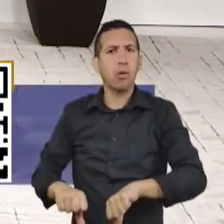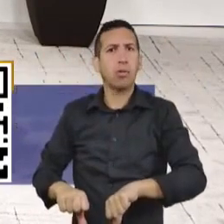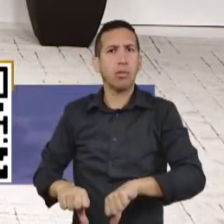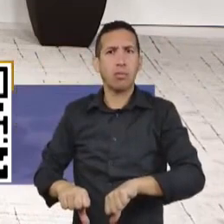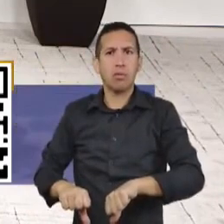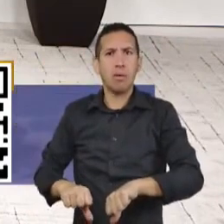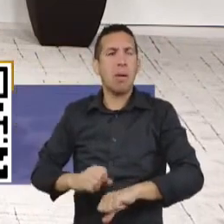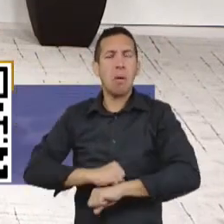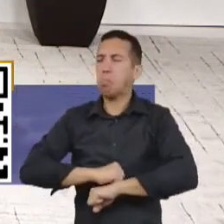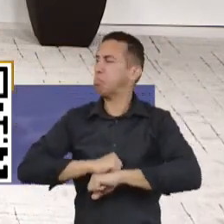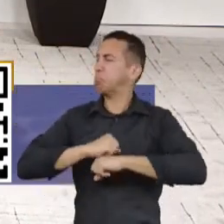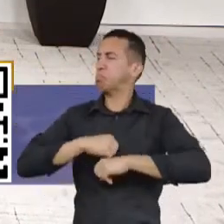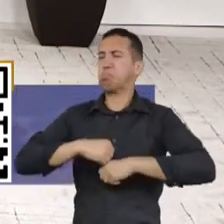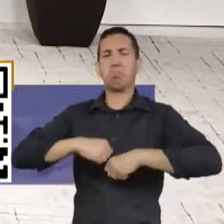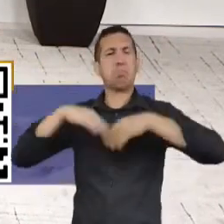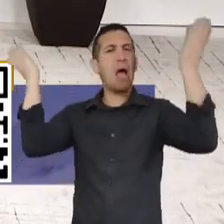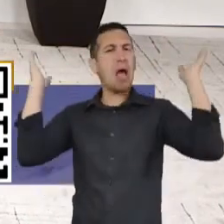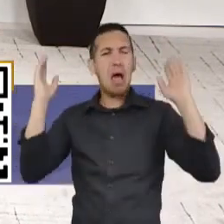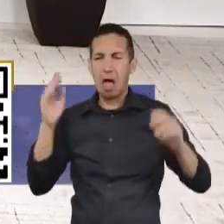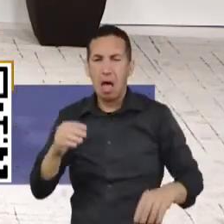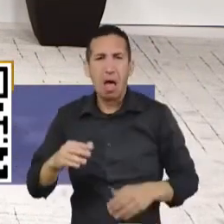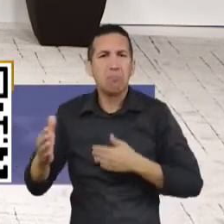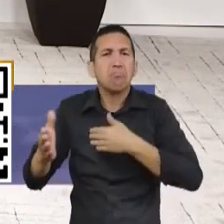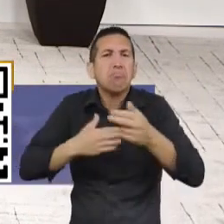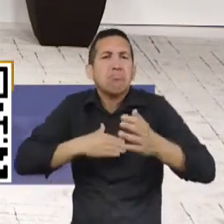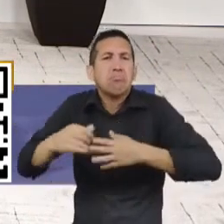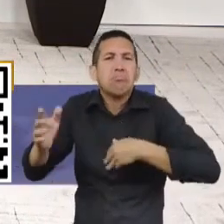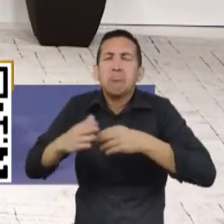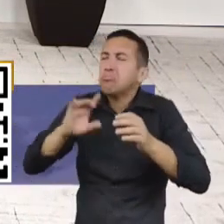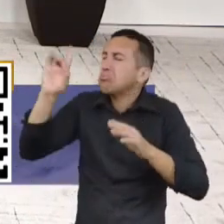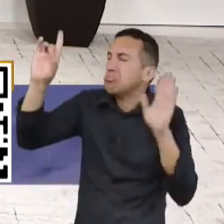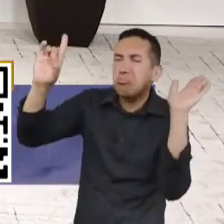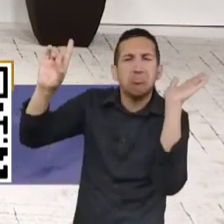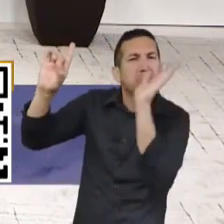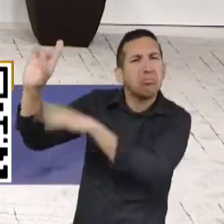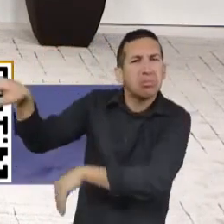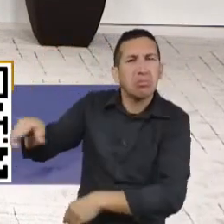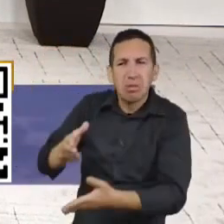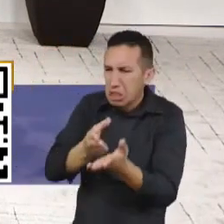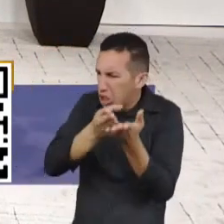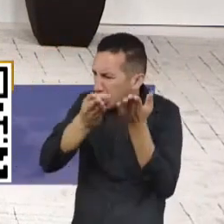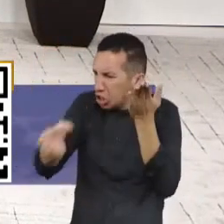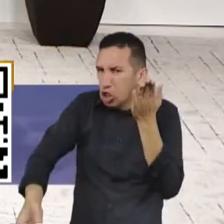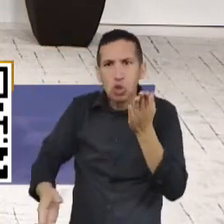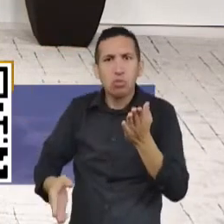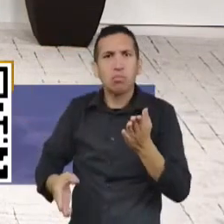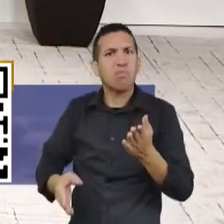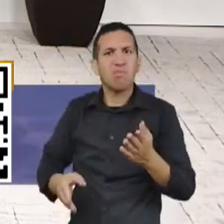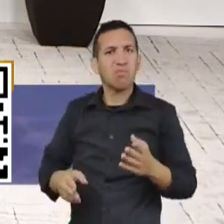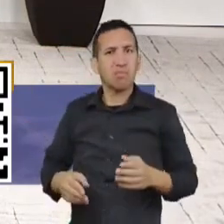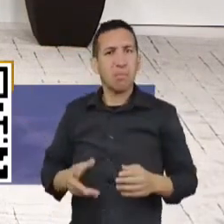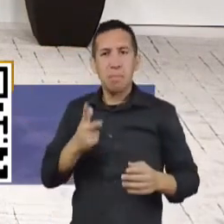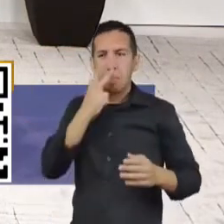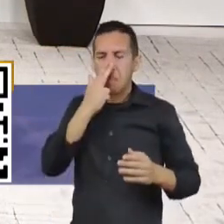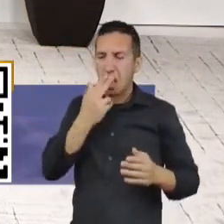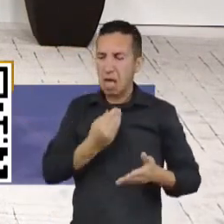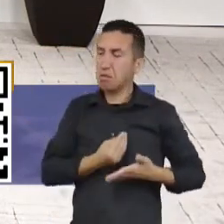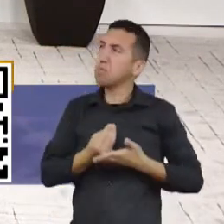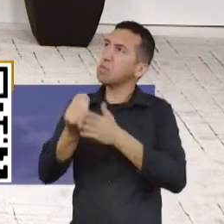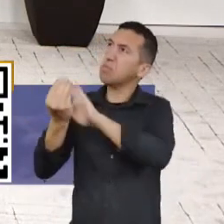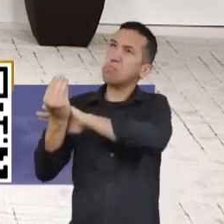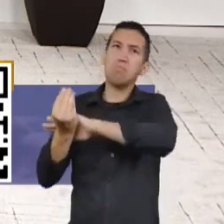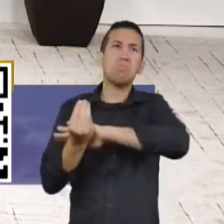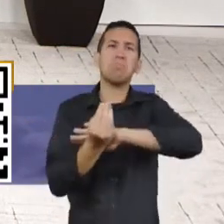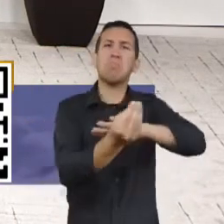trevas espirituais nessa fase o sistema papal apostasia Total foi e foi implementada por